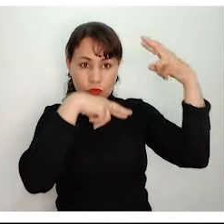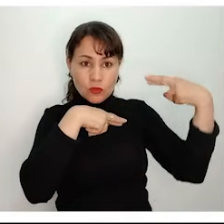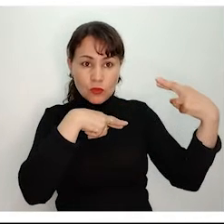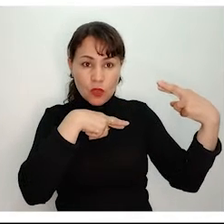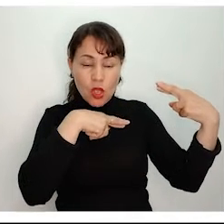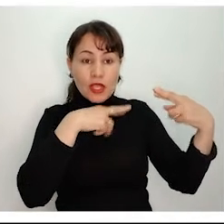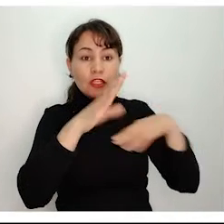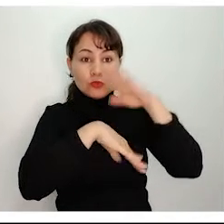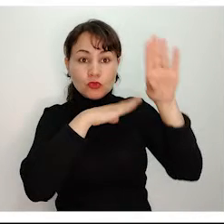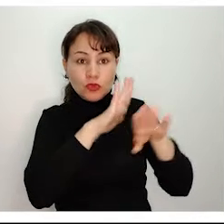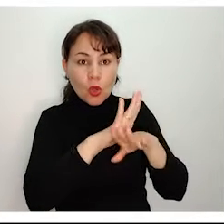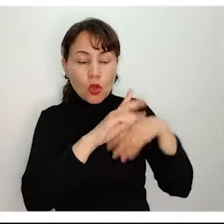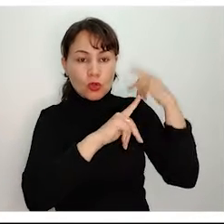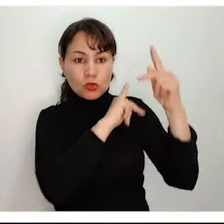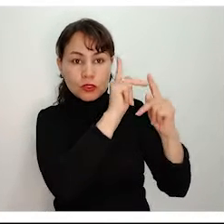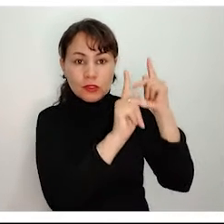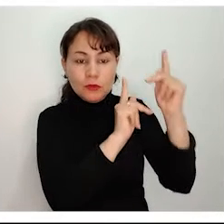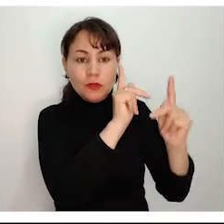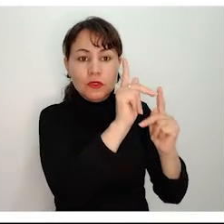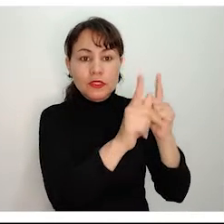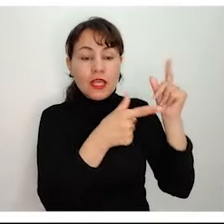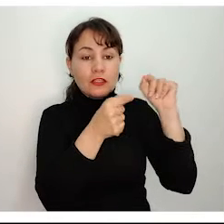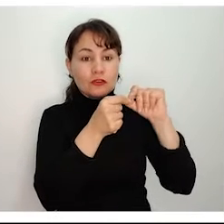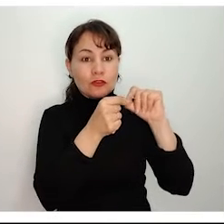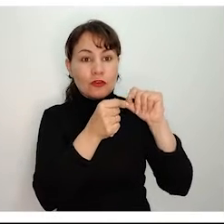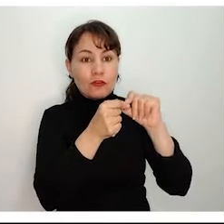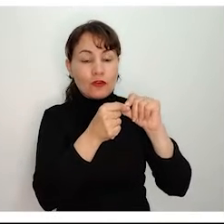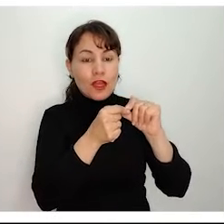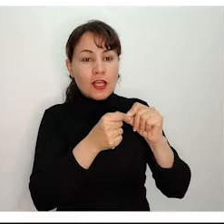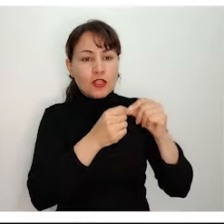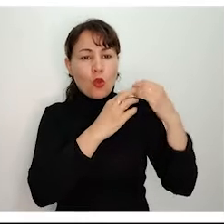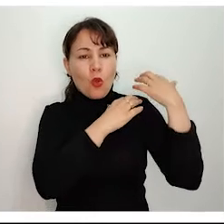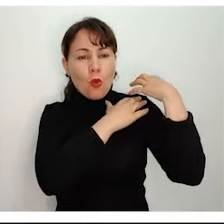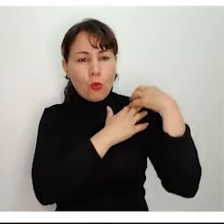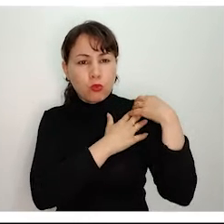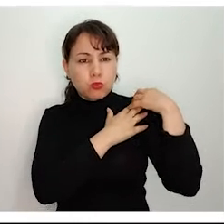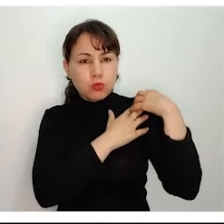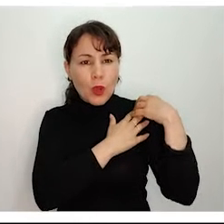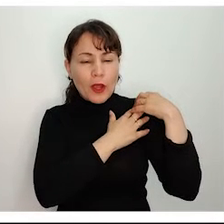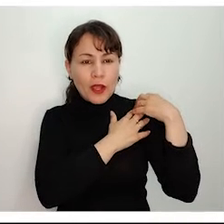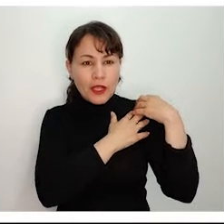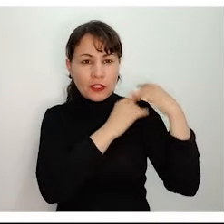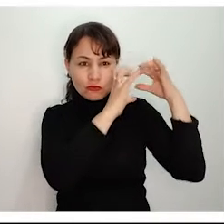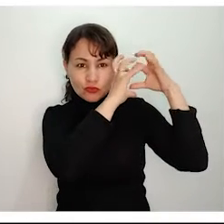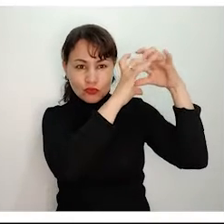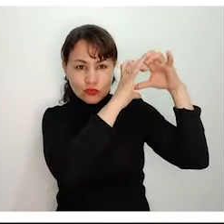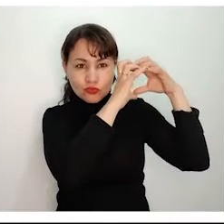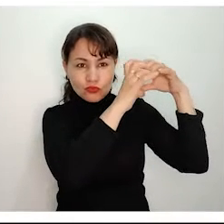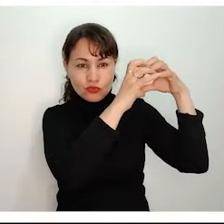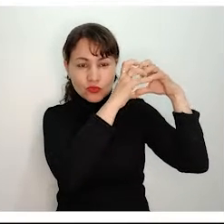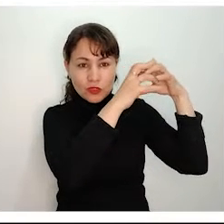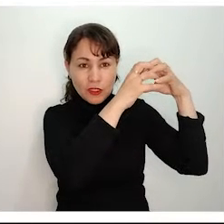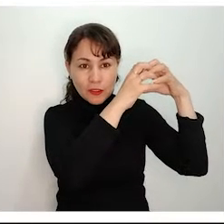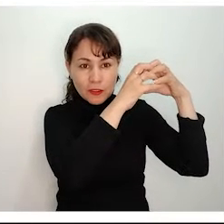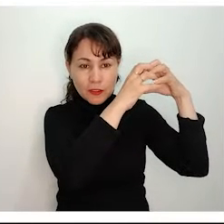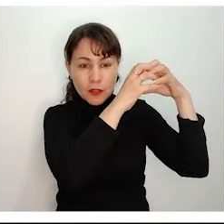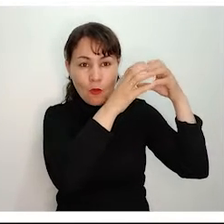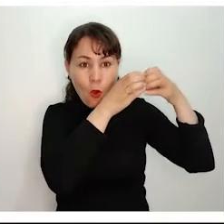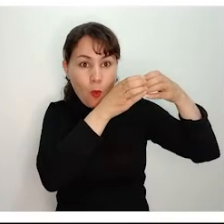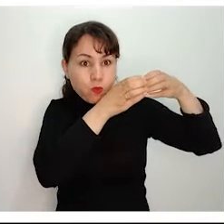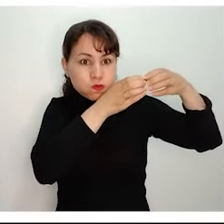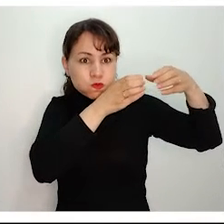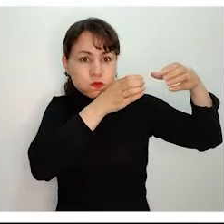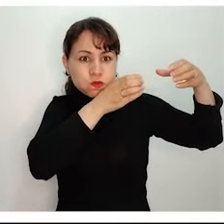neurônios. Então, todo esse processo faz com que o peso desse cérebro,